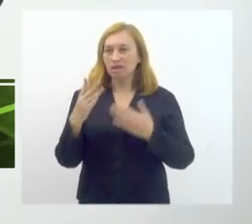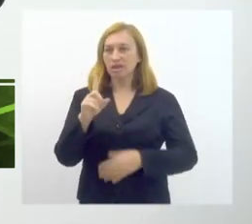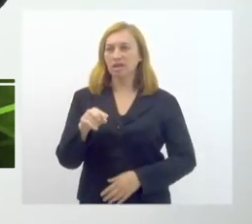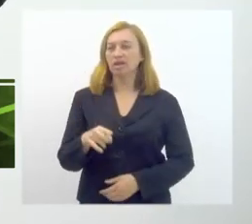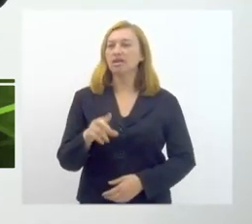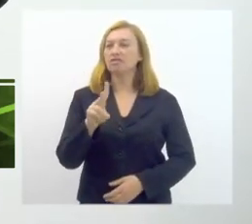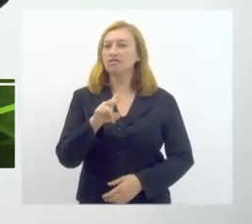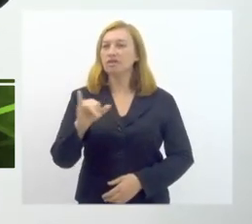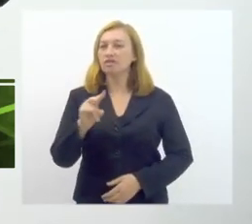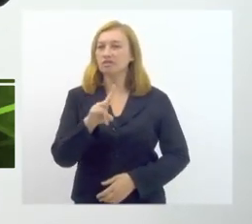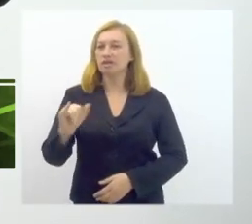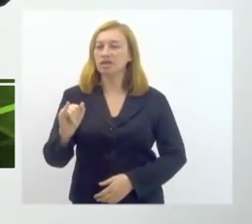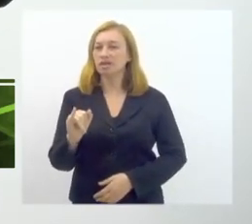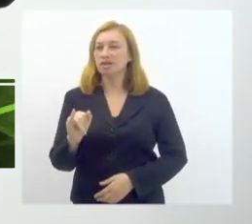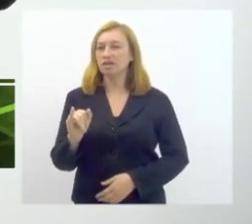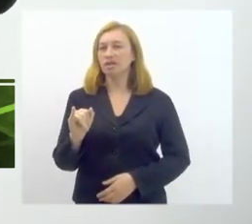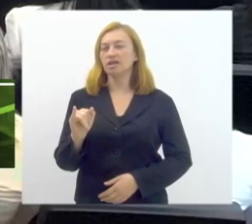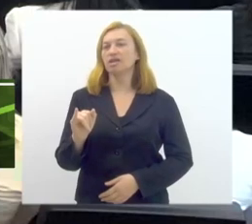a Viviane